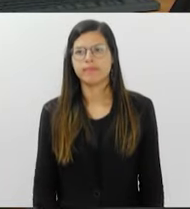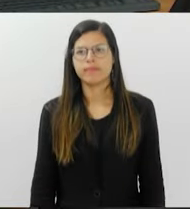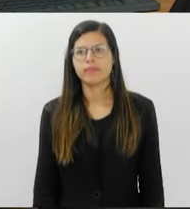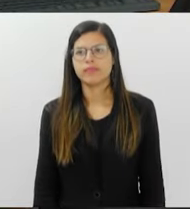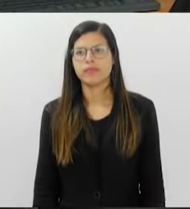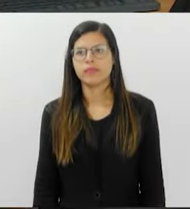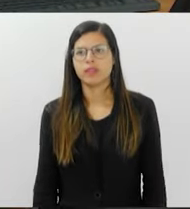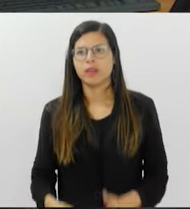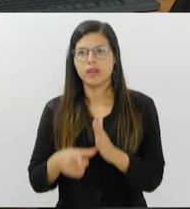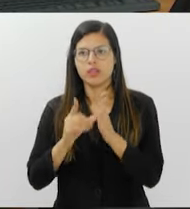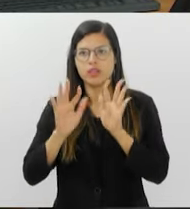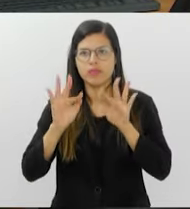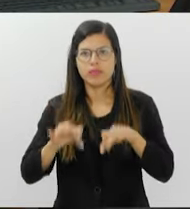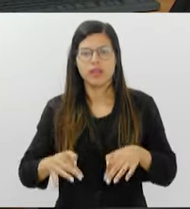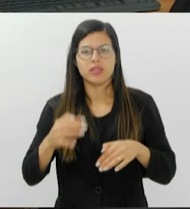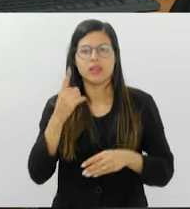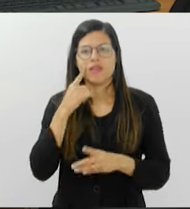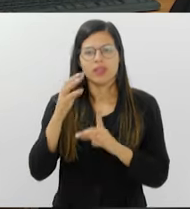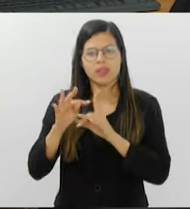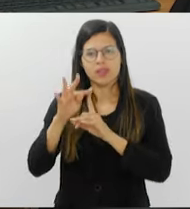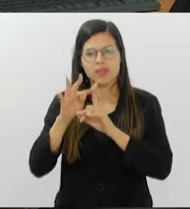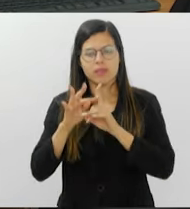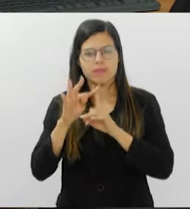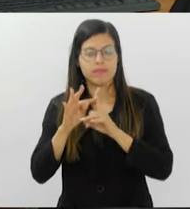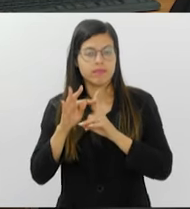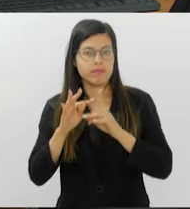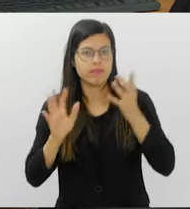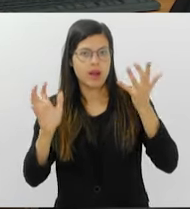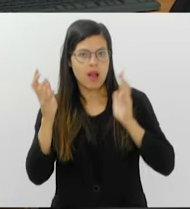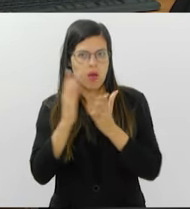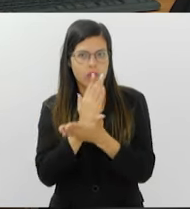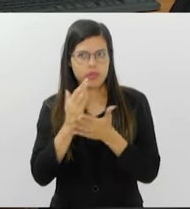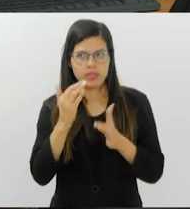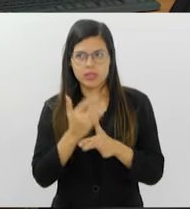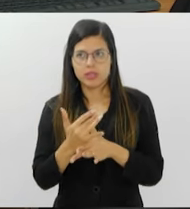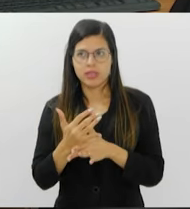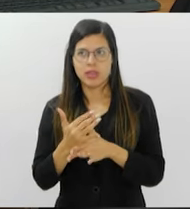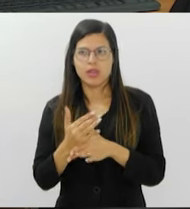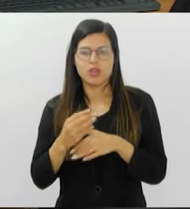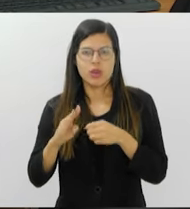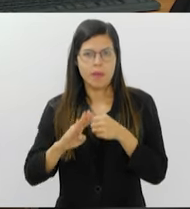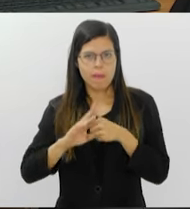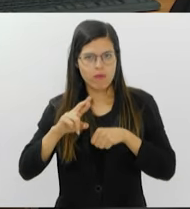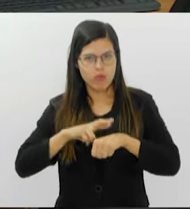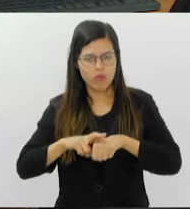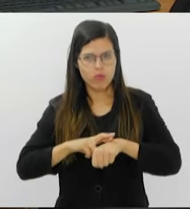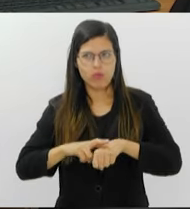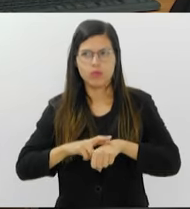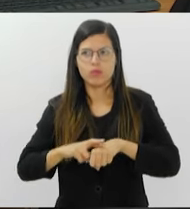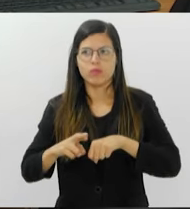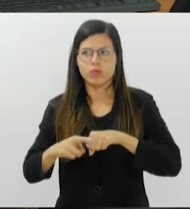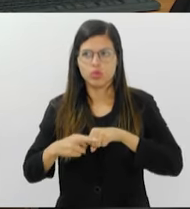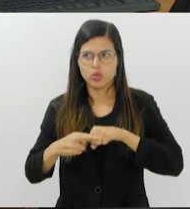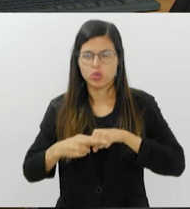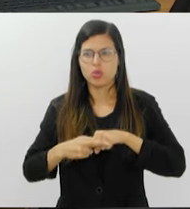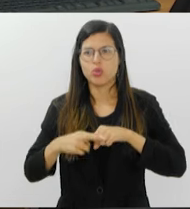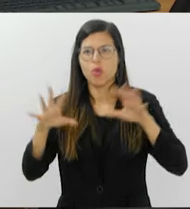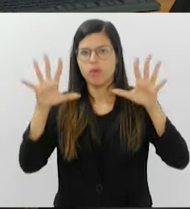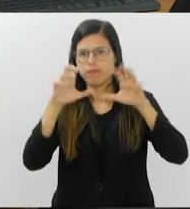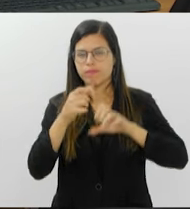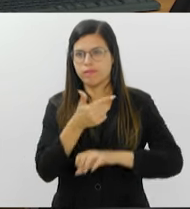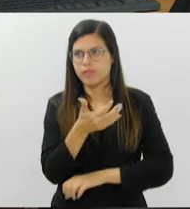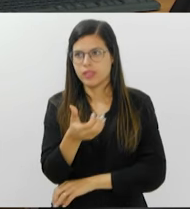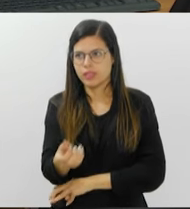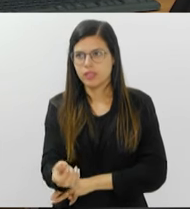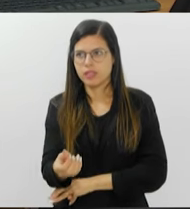E antes de encerrar, vamos dar uma olhada no tempo em algumas cidades do estado. Aqui na tela, Belfor Roxo está nublado com sol, 26